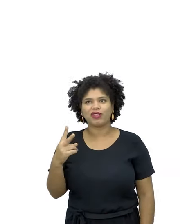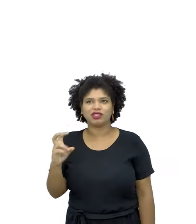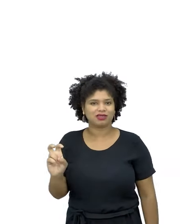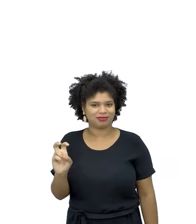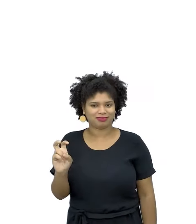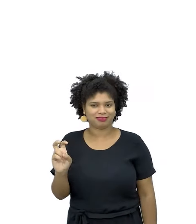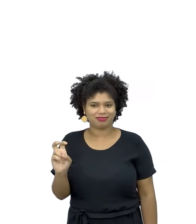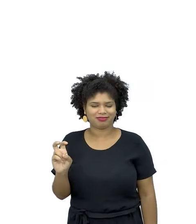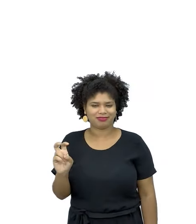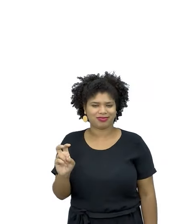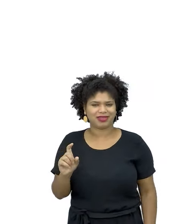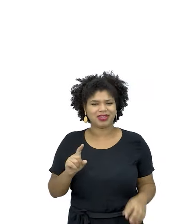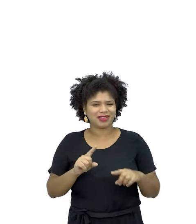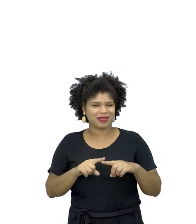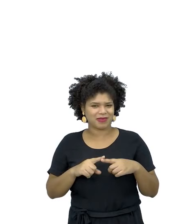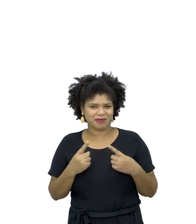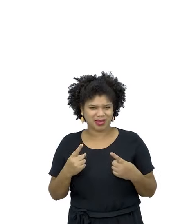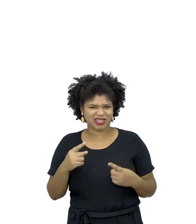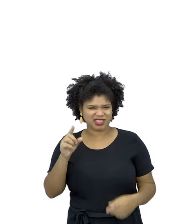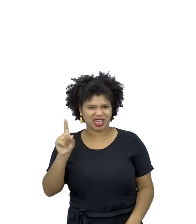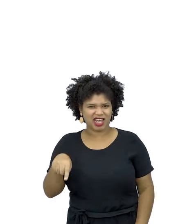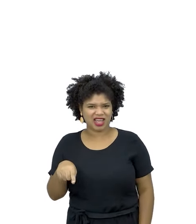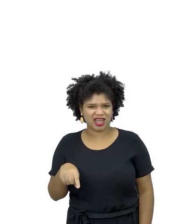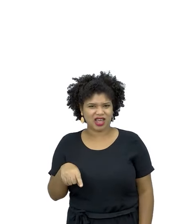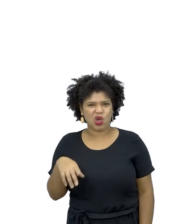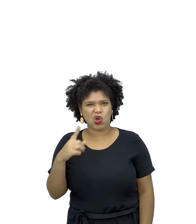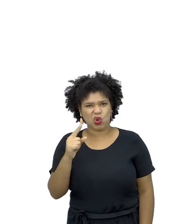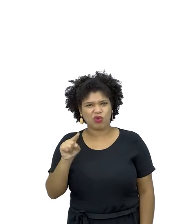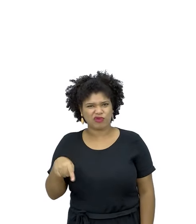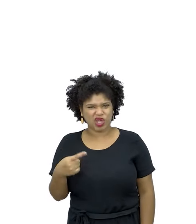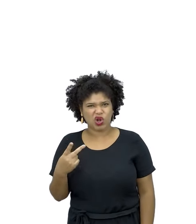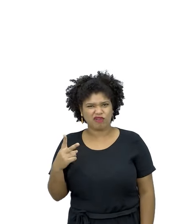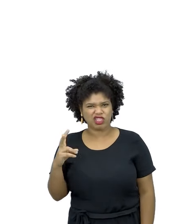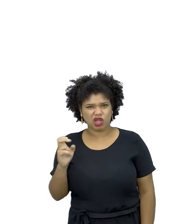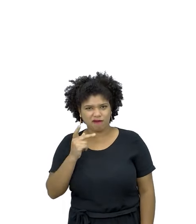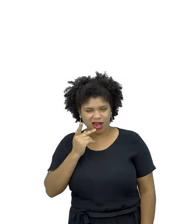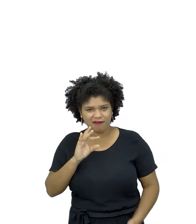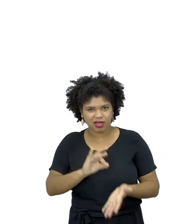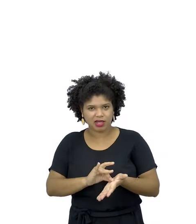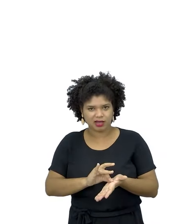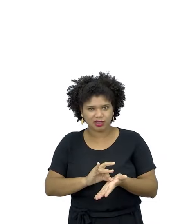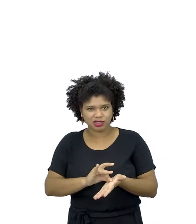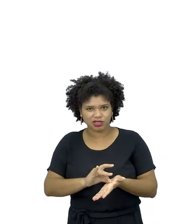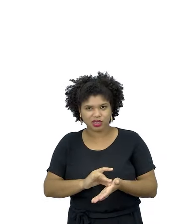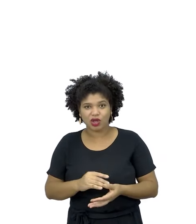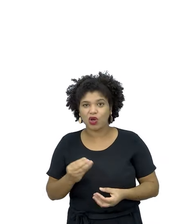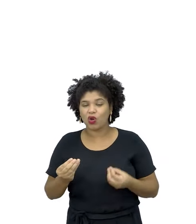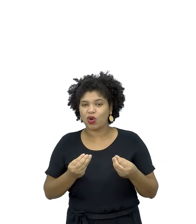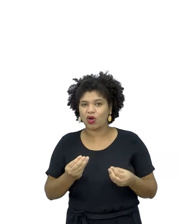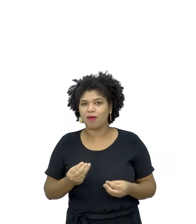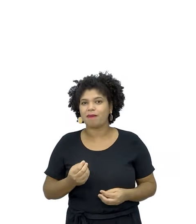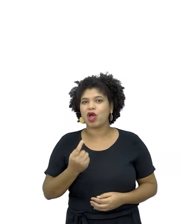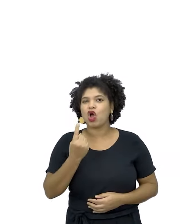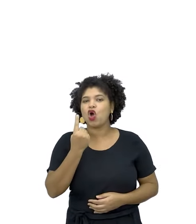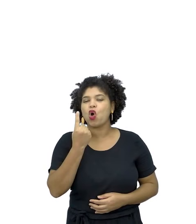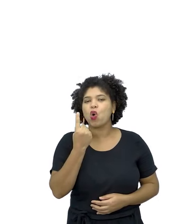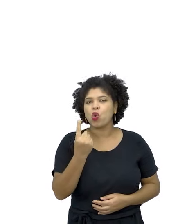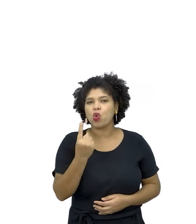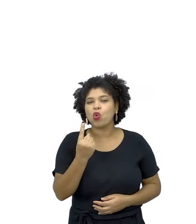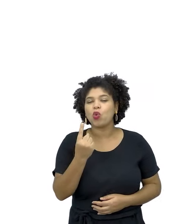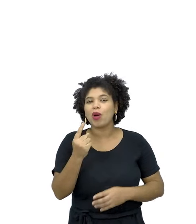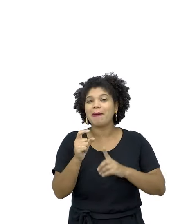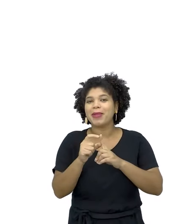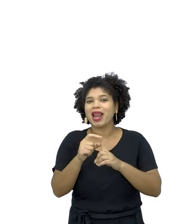1,25, né? E, na verdade, eu não posso ler a vírgula, né? Como que eu teria que ler esse número? 1 inteiro e 25